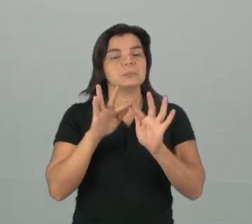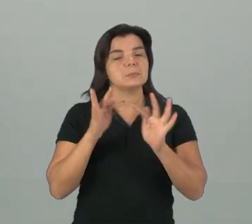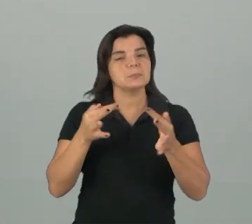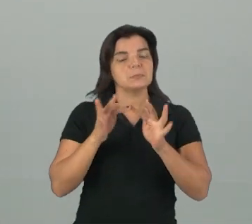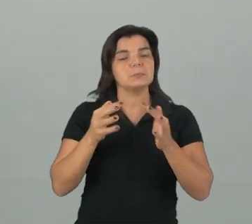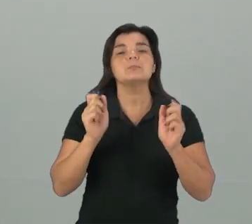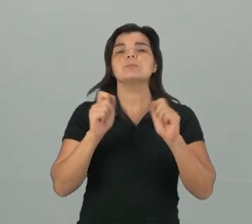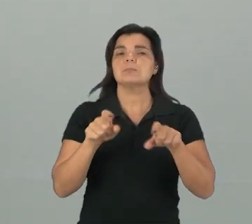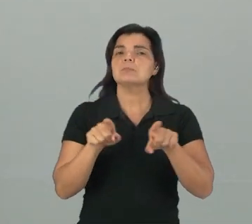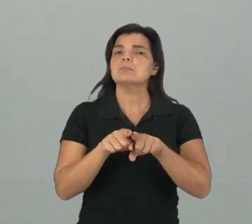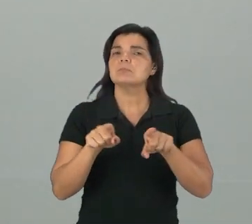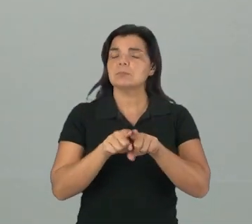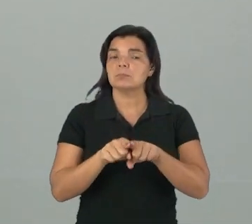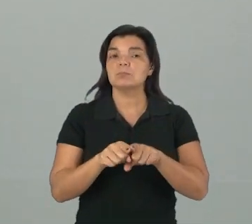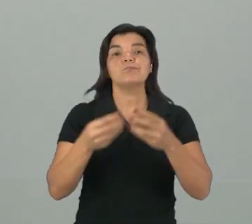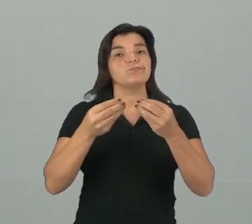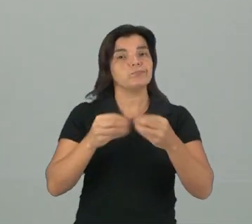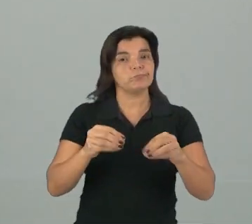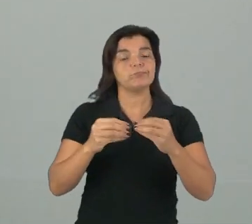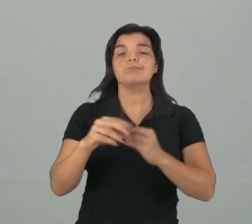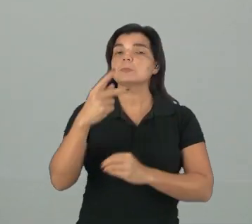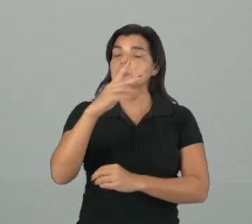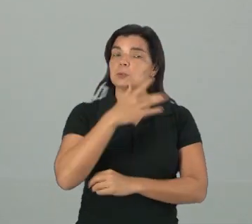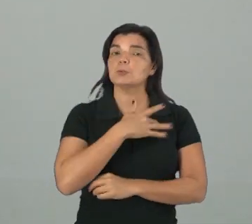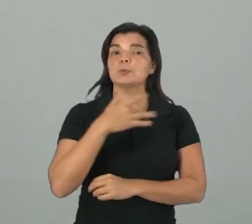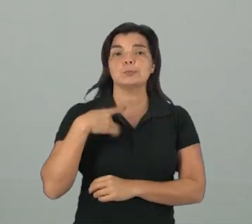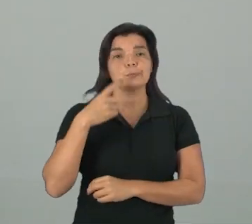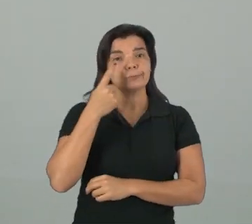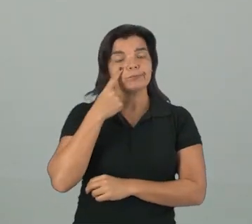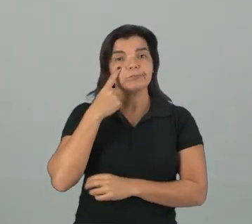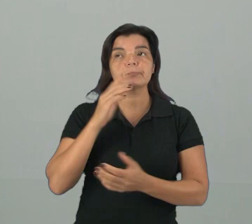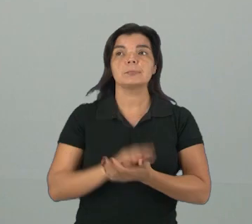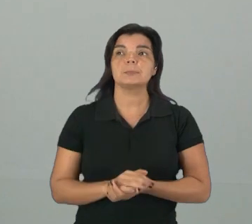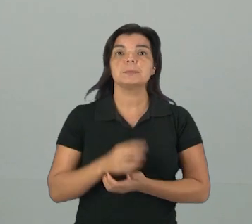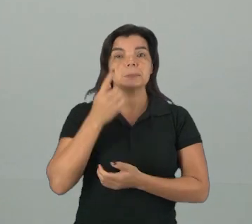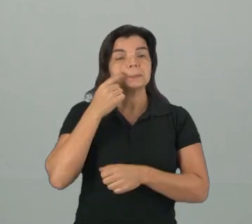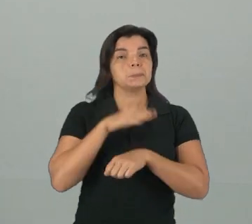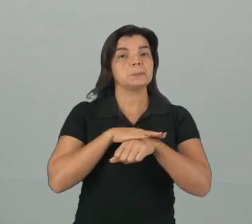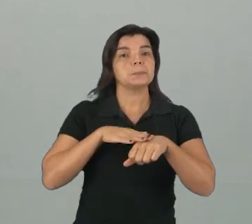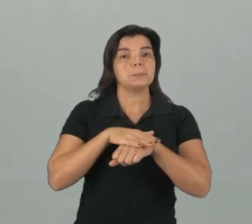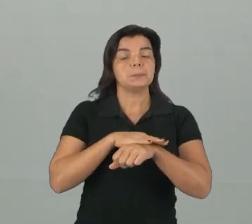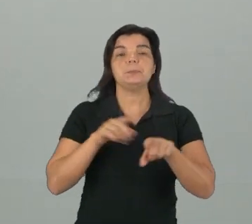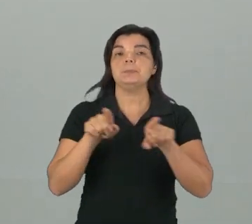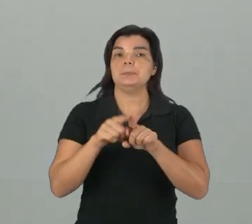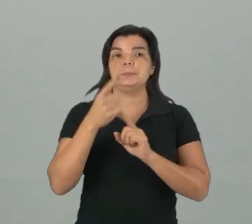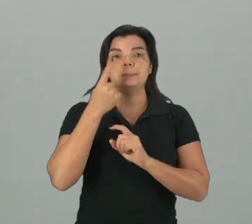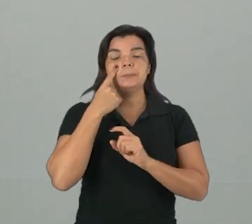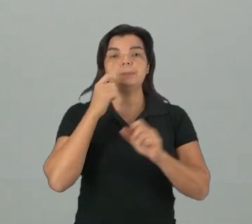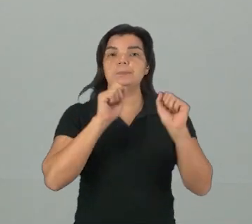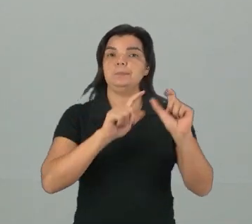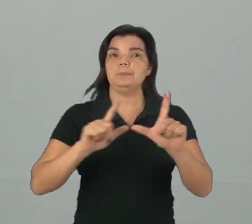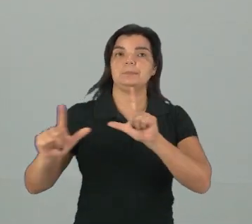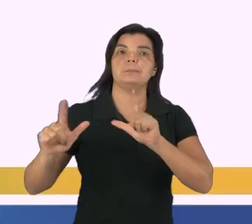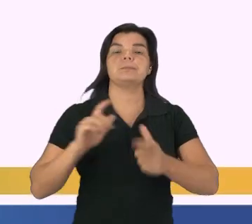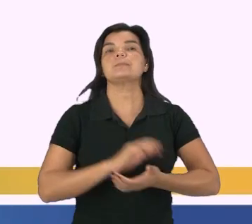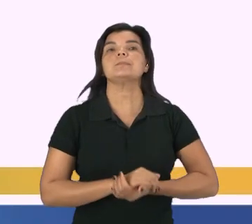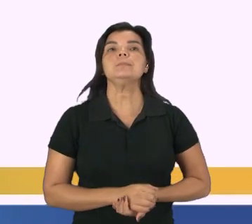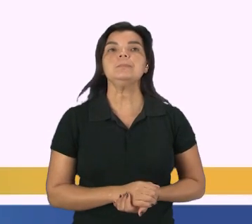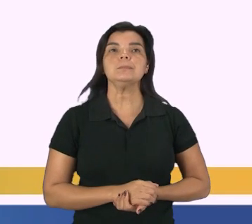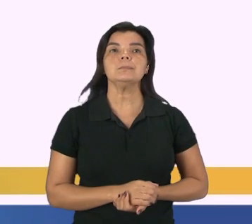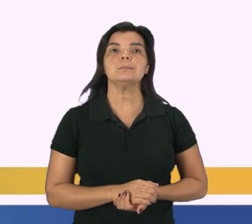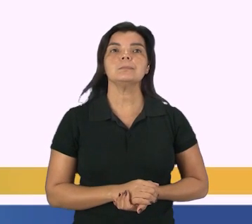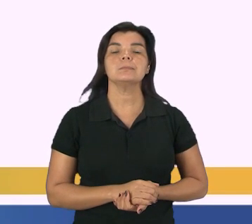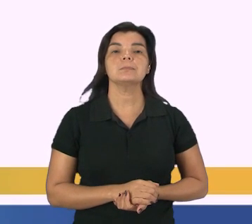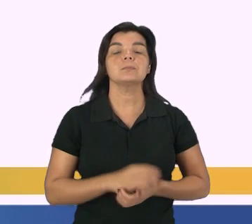gesto pode ser muito prejudicial à sua saúde, tá bom? E nós vamos conversar um pouquinho, olha só na sua telinha.